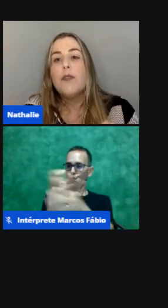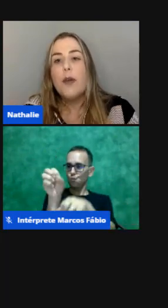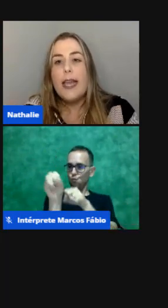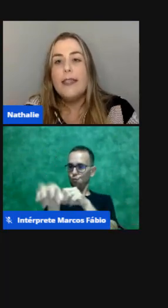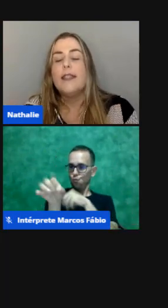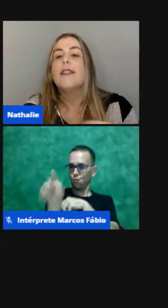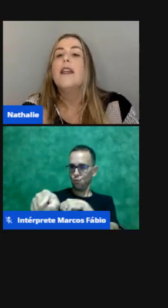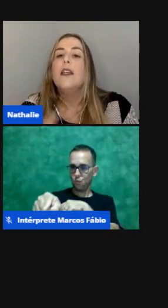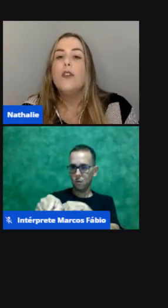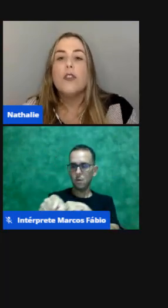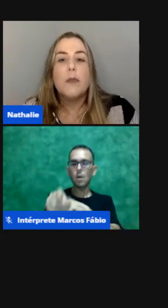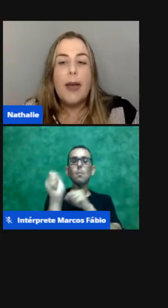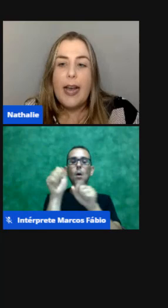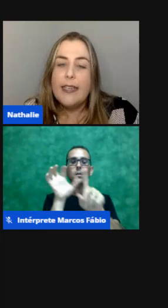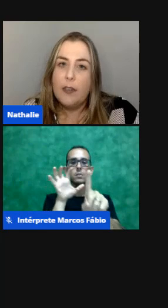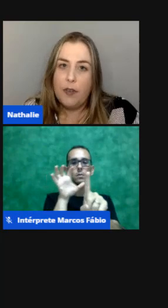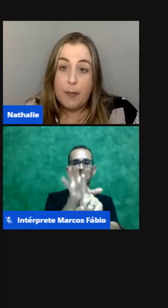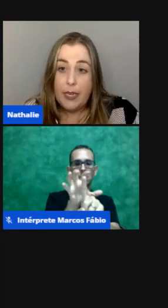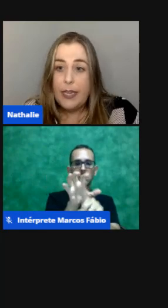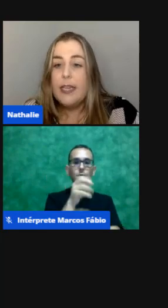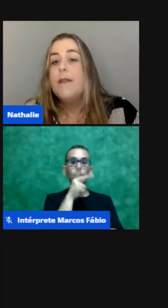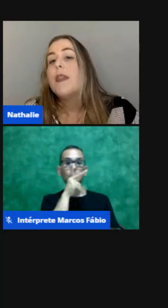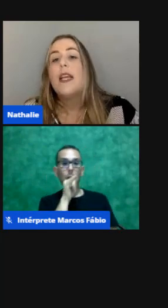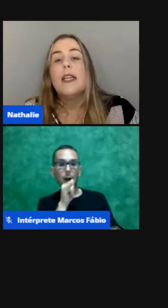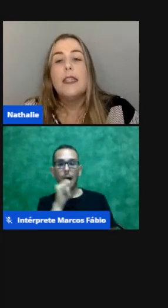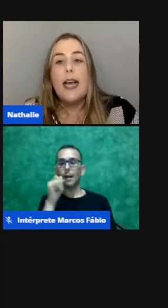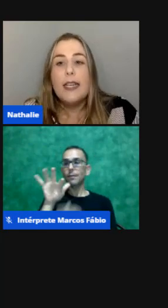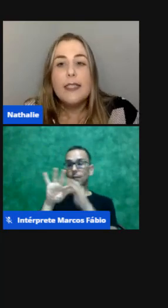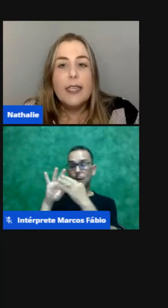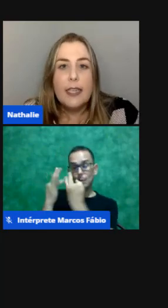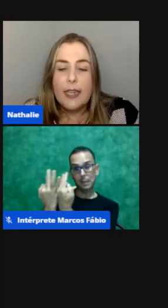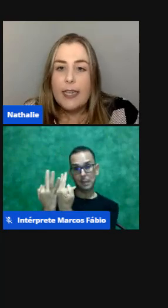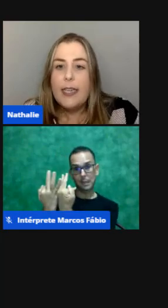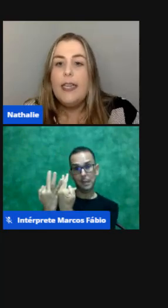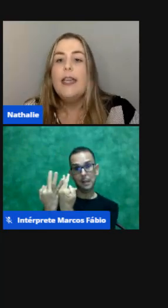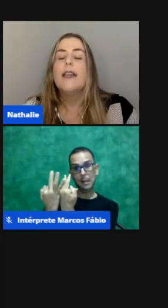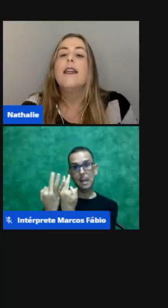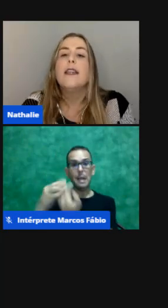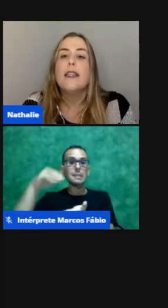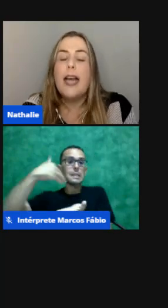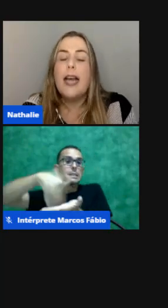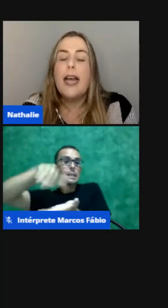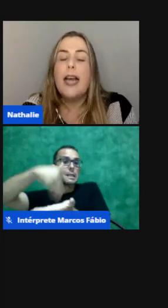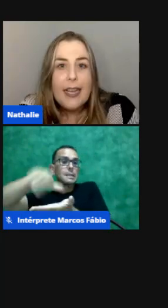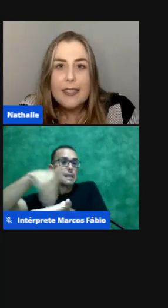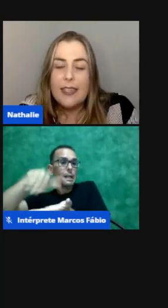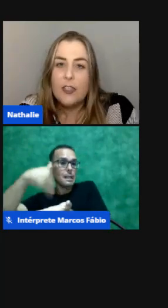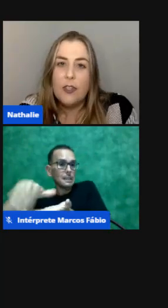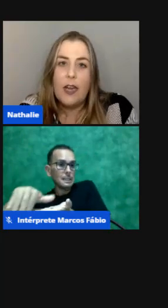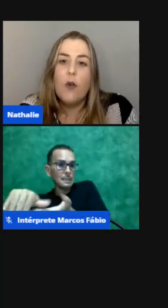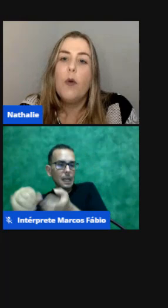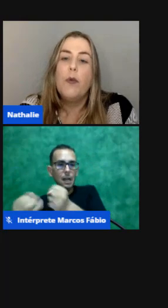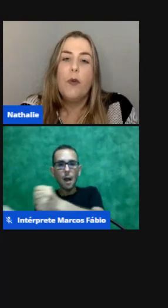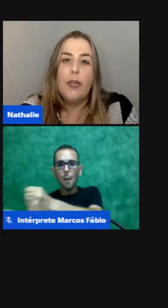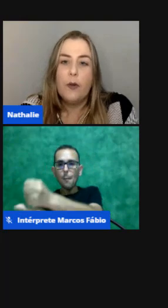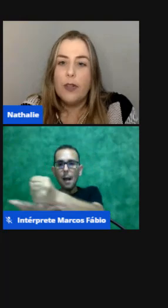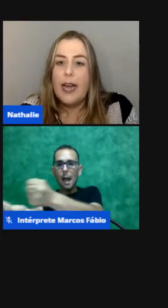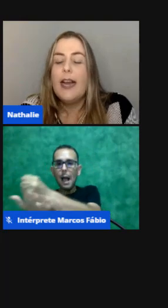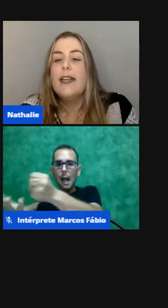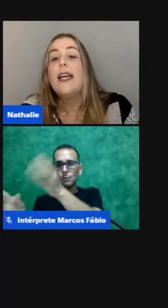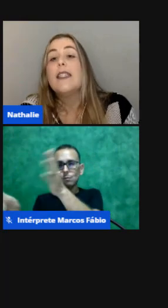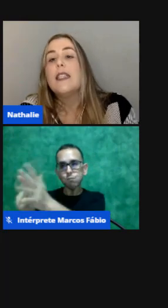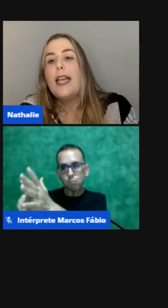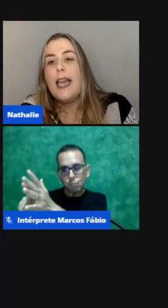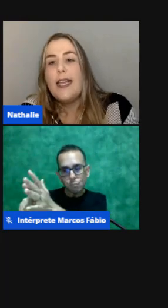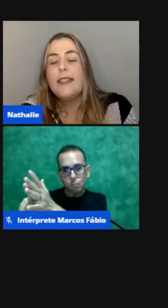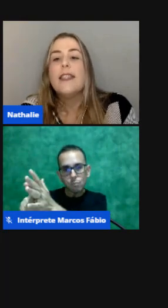sofre influências dos pais, da família, da secretaria, da Base Nacional Comum